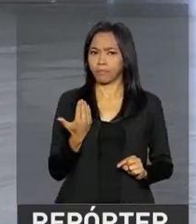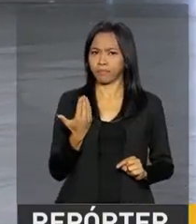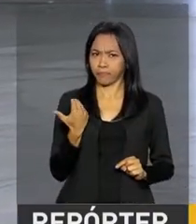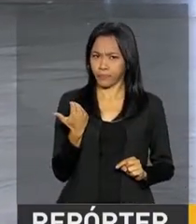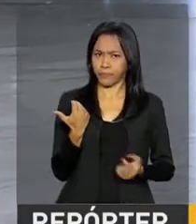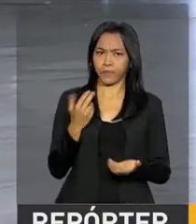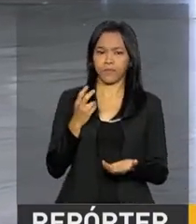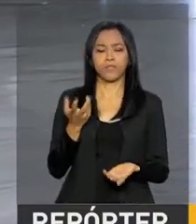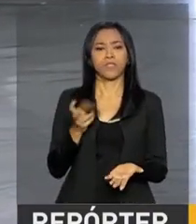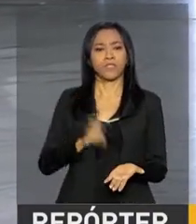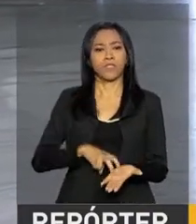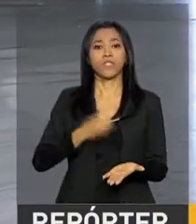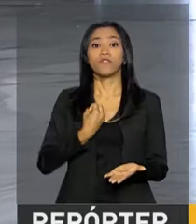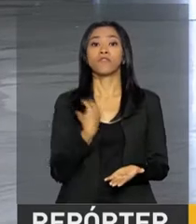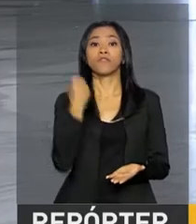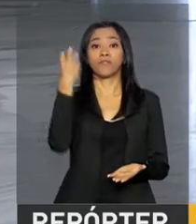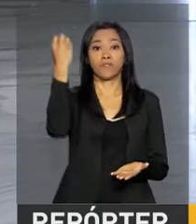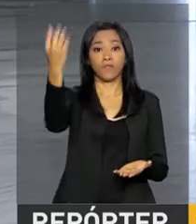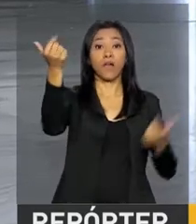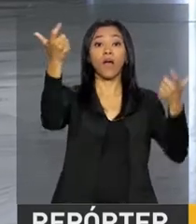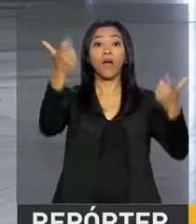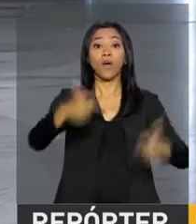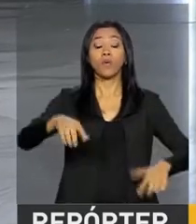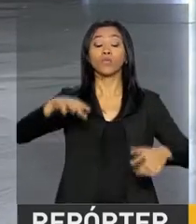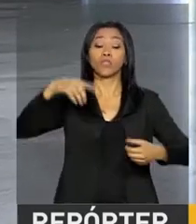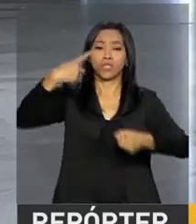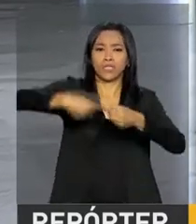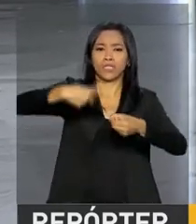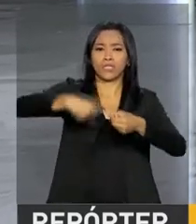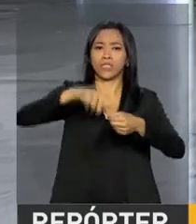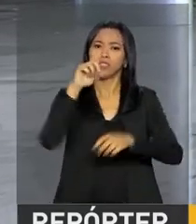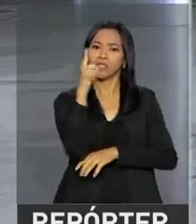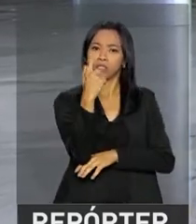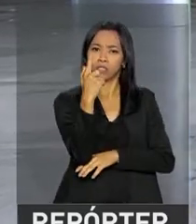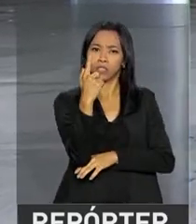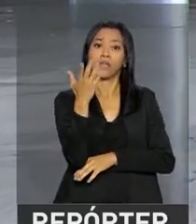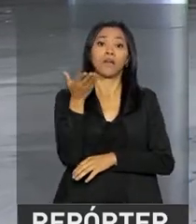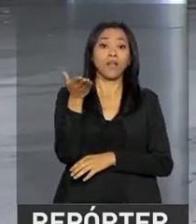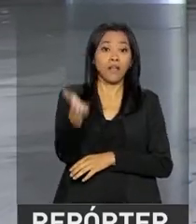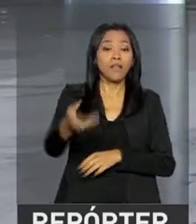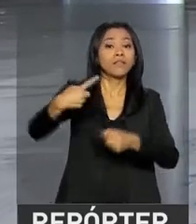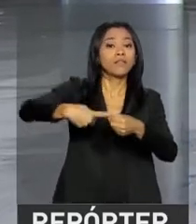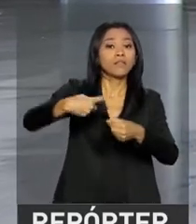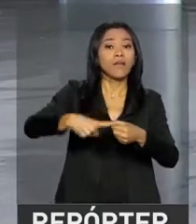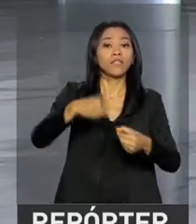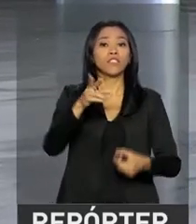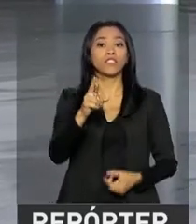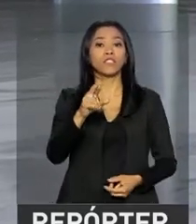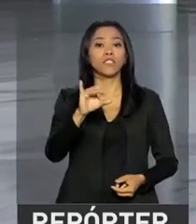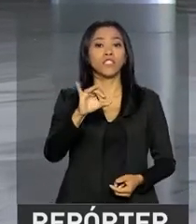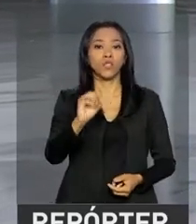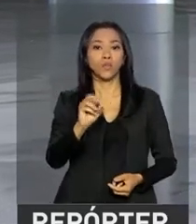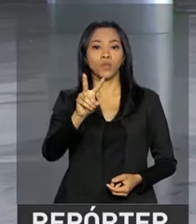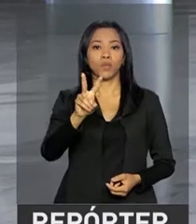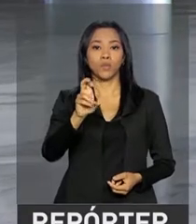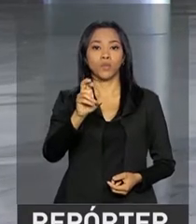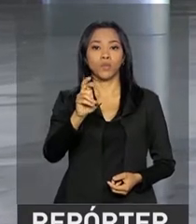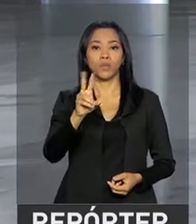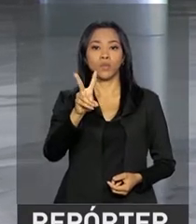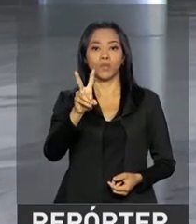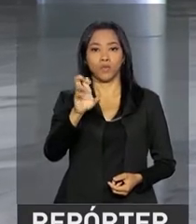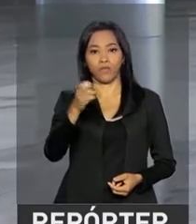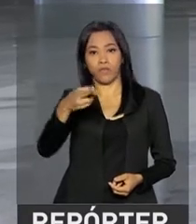base aérea de brasília para rio verde no interior de goiás em rio verde o presidente irá anunciar a liberação de recursos para o financiamento